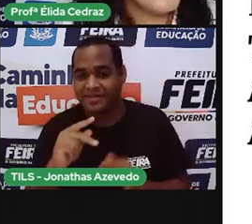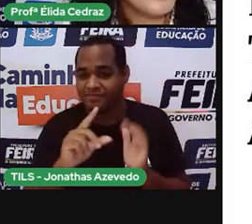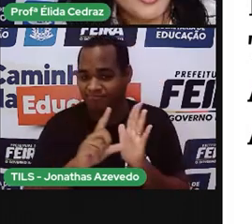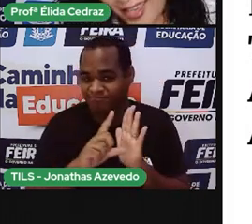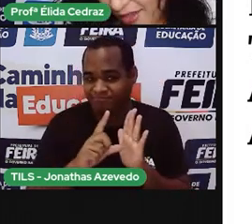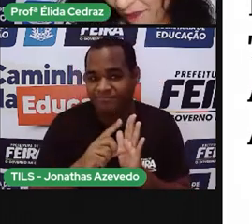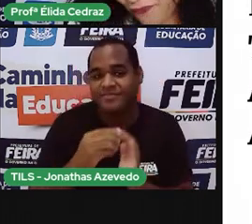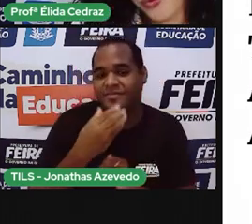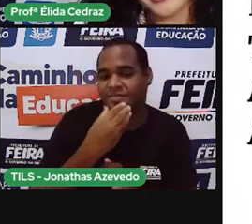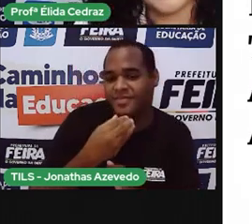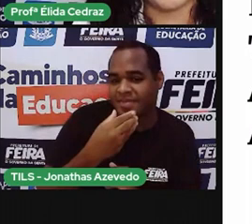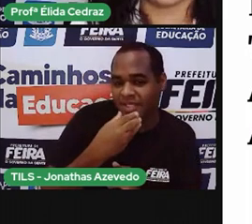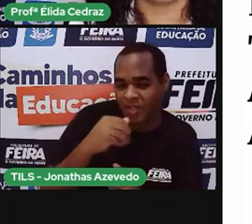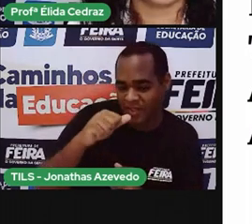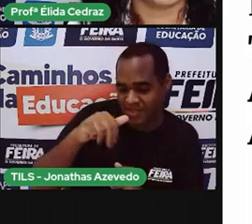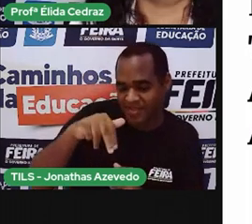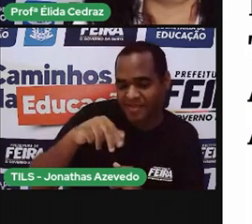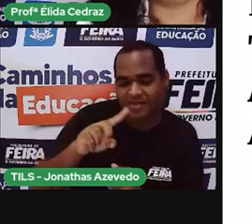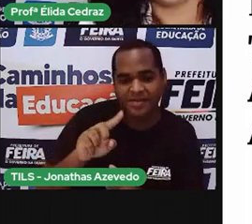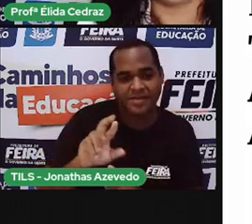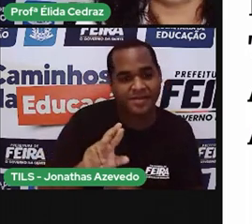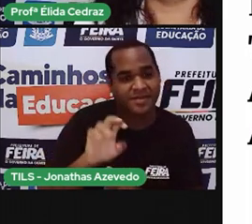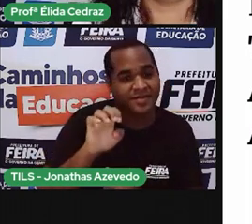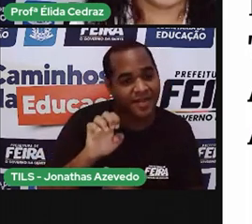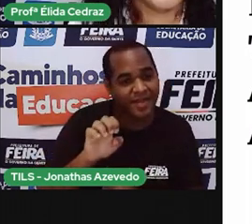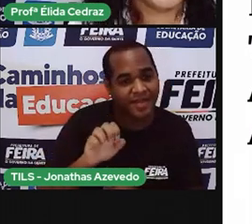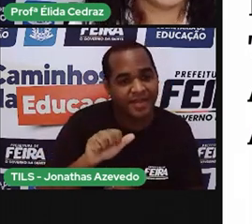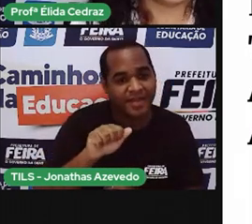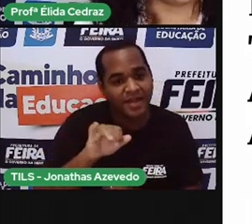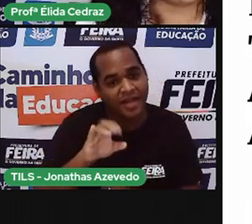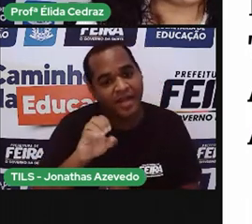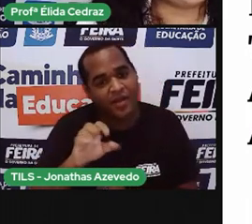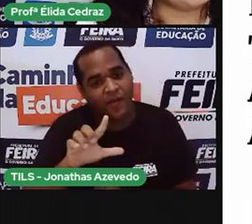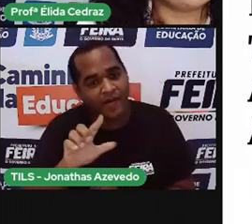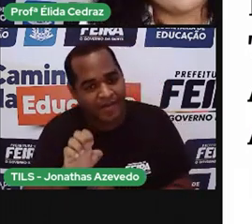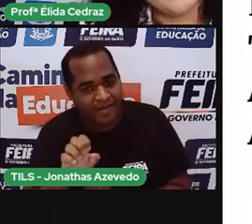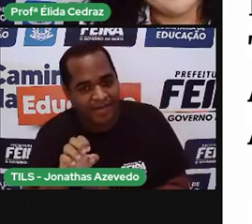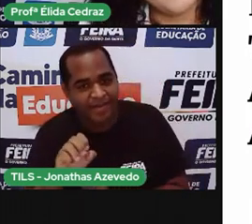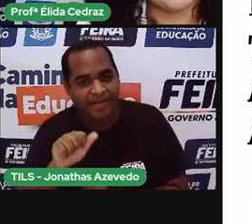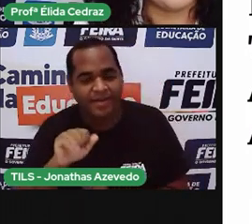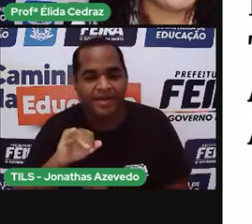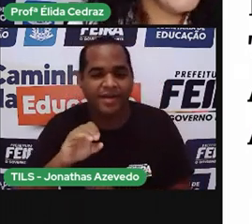ai olé, ai olé. Foi na loja do Mestre André, ai